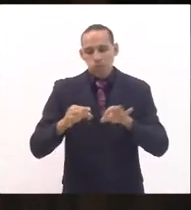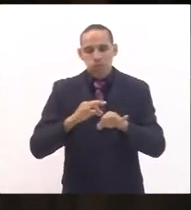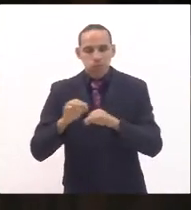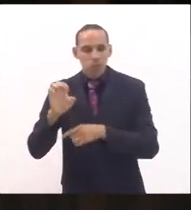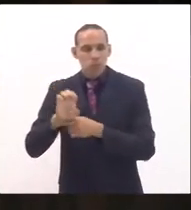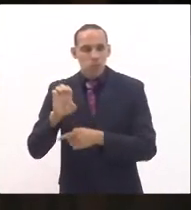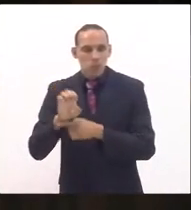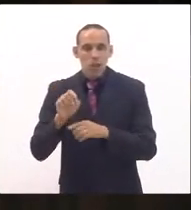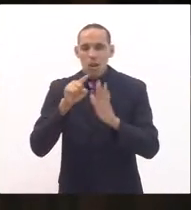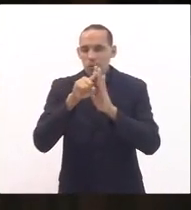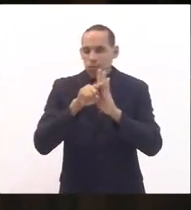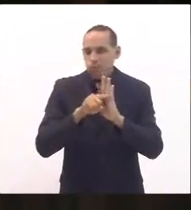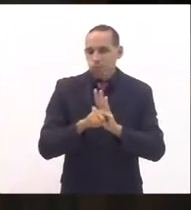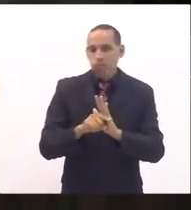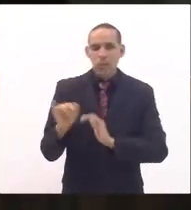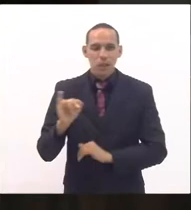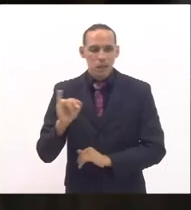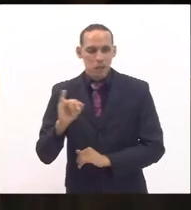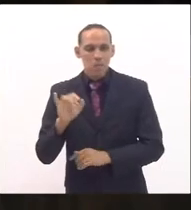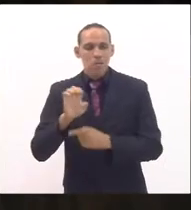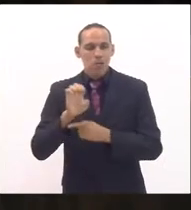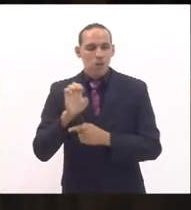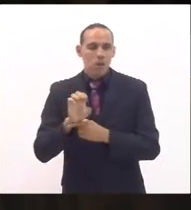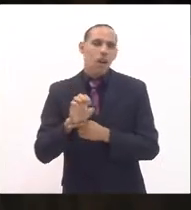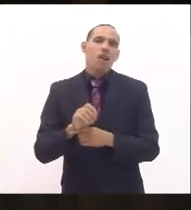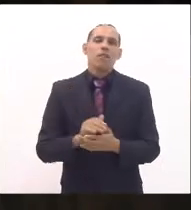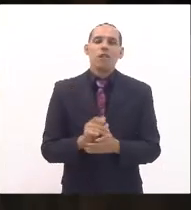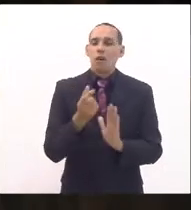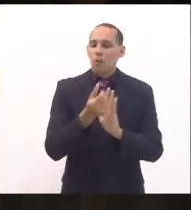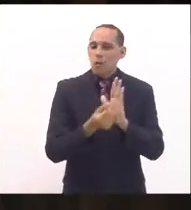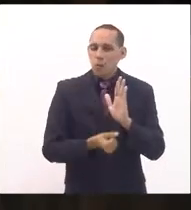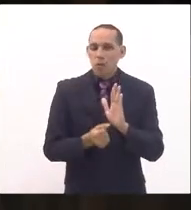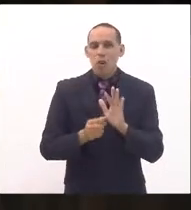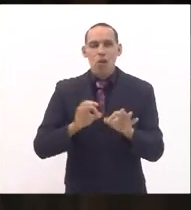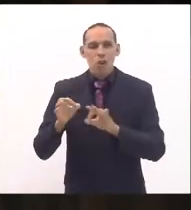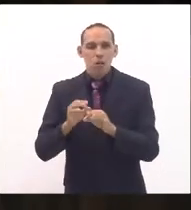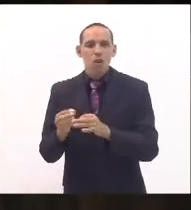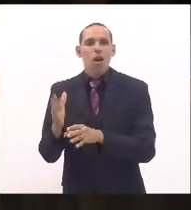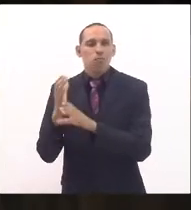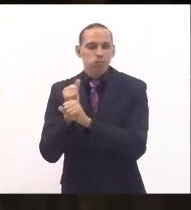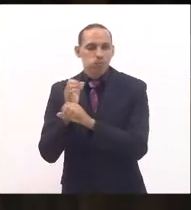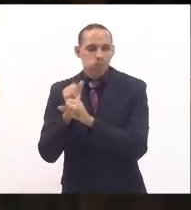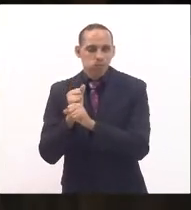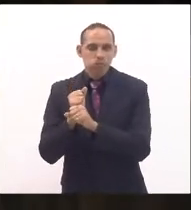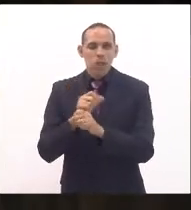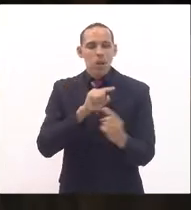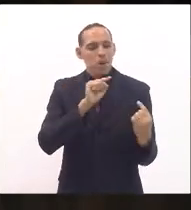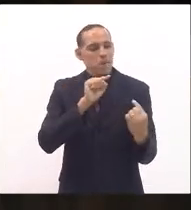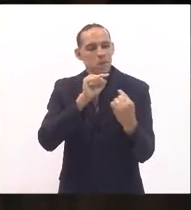Estadual e Fiscalização dos Tributos Estaduais, favorável. De Orçamento, Finanças, Fiscalização Financeira e Controle,